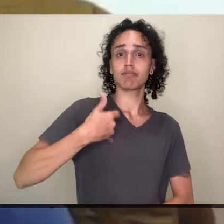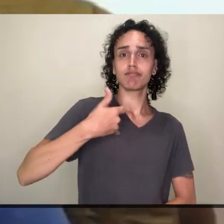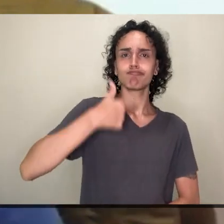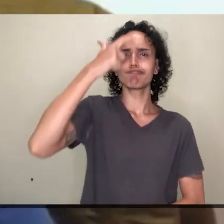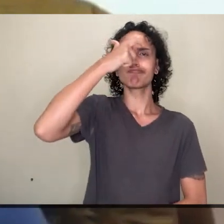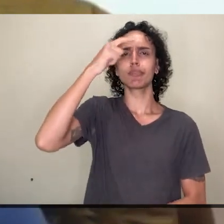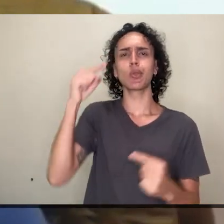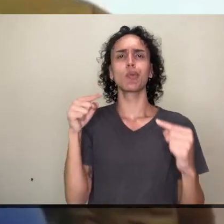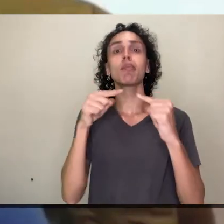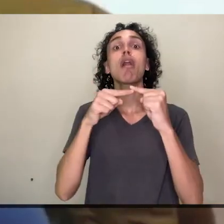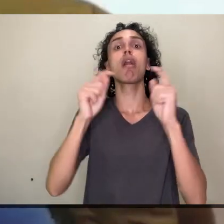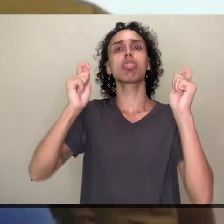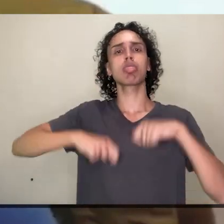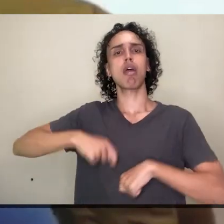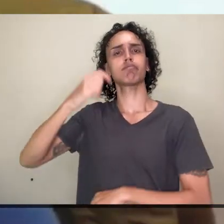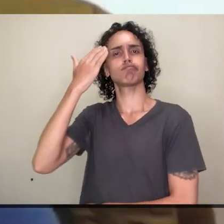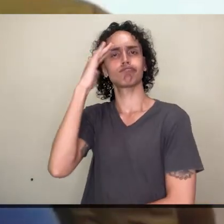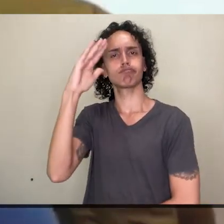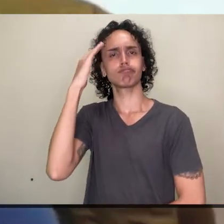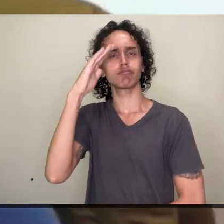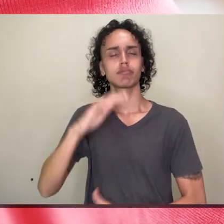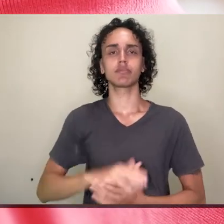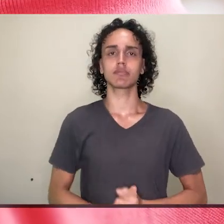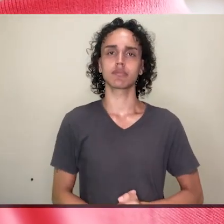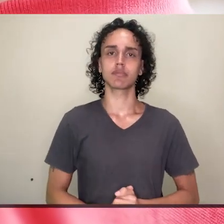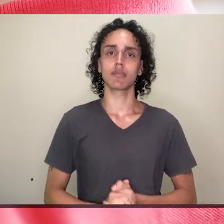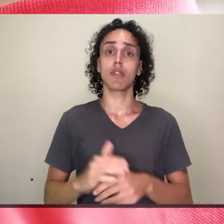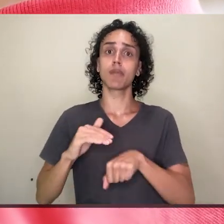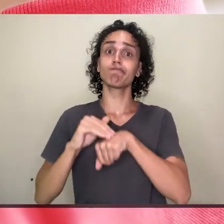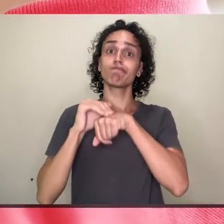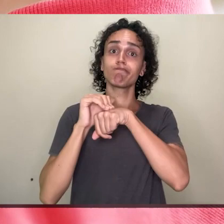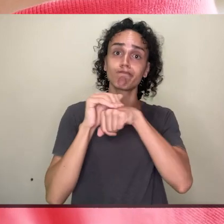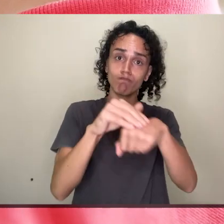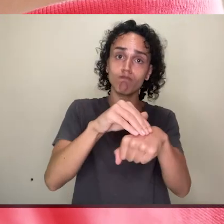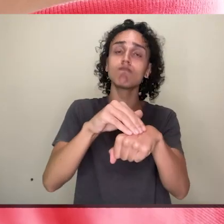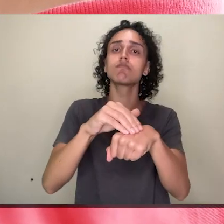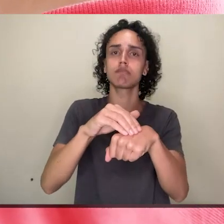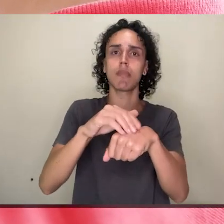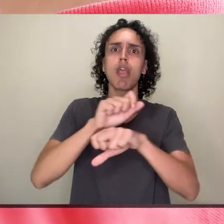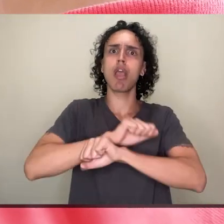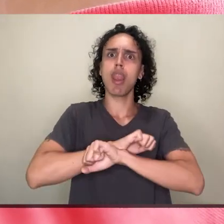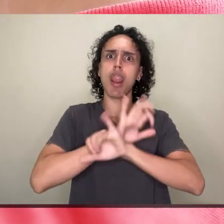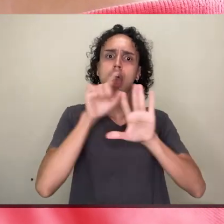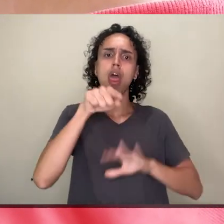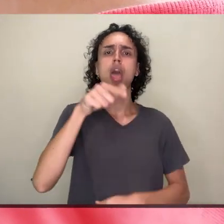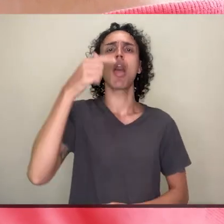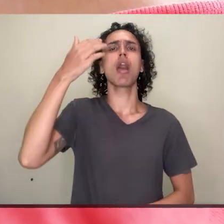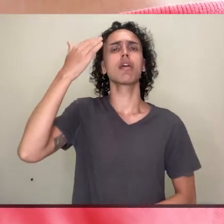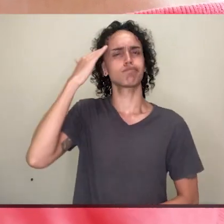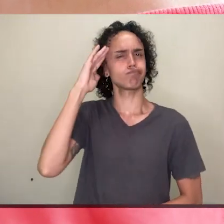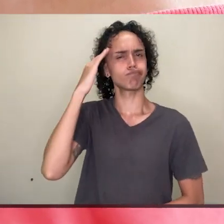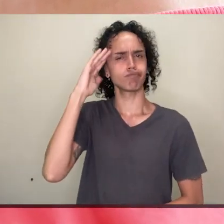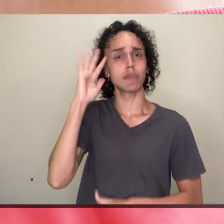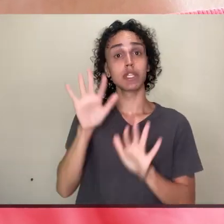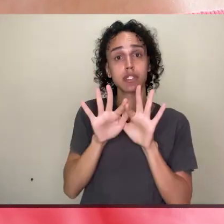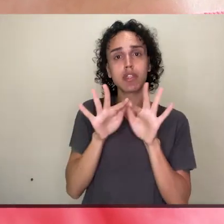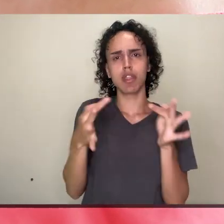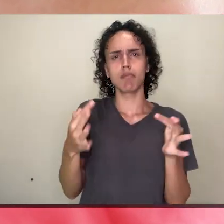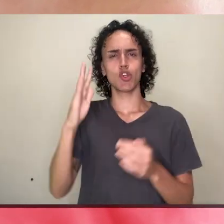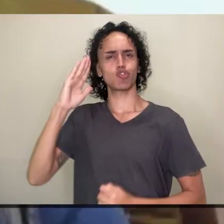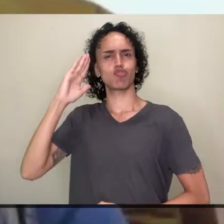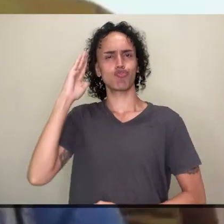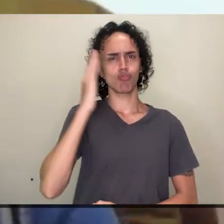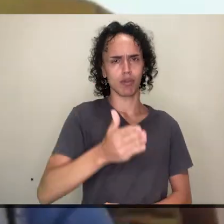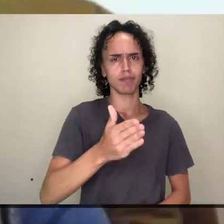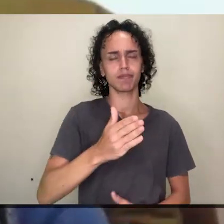é possível para a criança entender naquele momento. Eu dar a notícia de um jeito que a criança entenda, de maneira